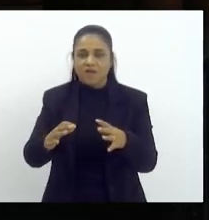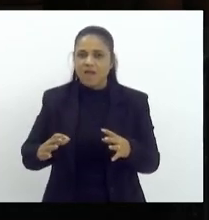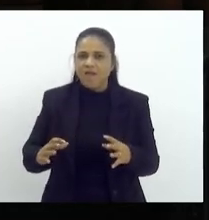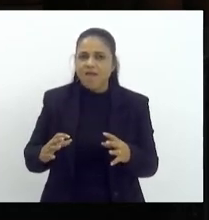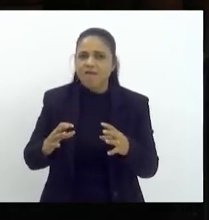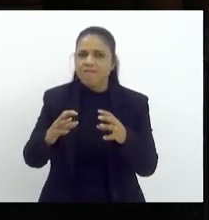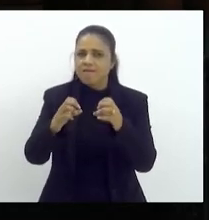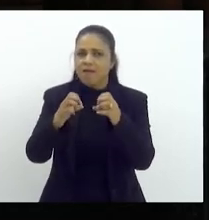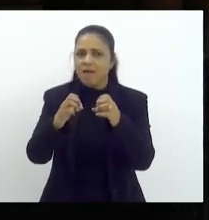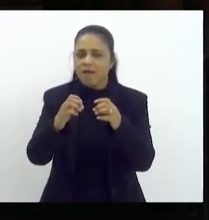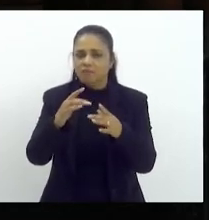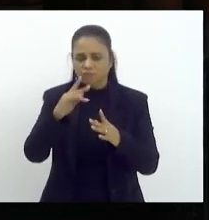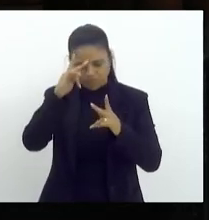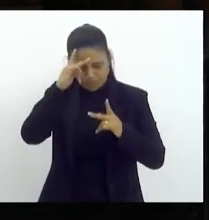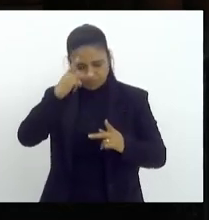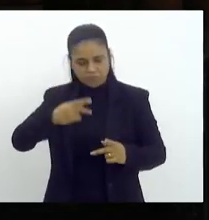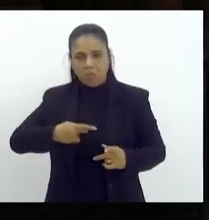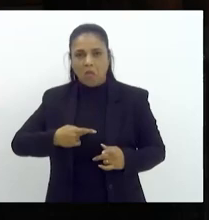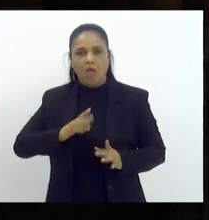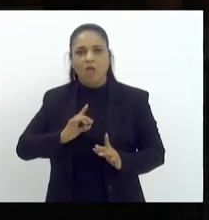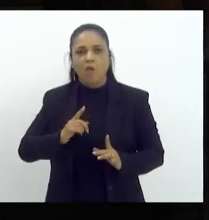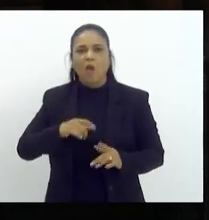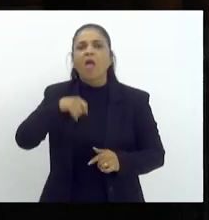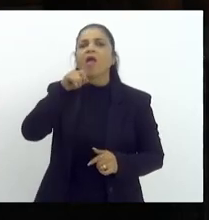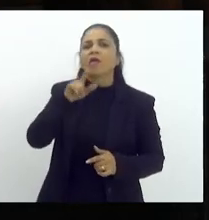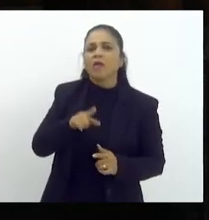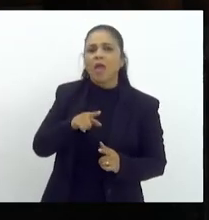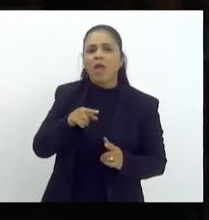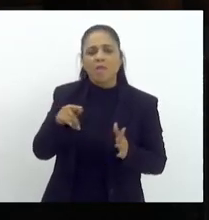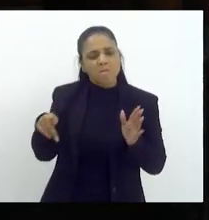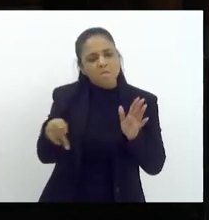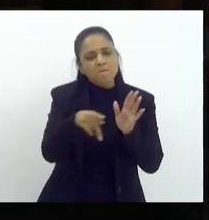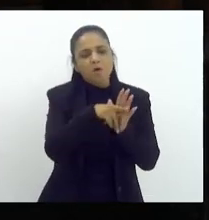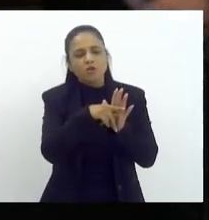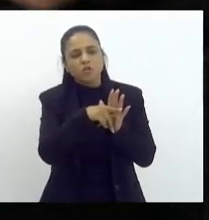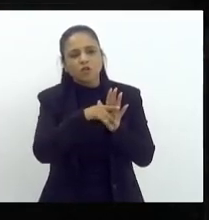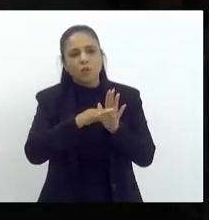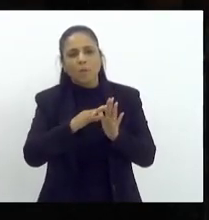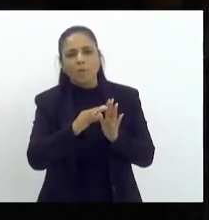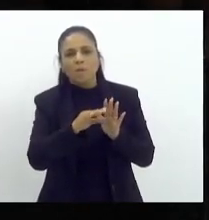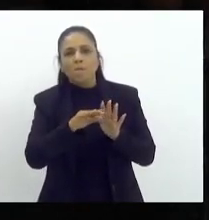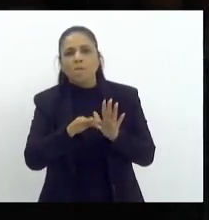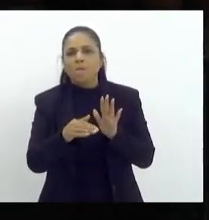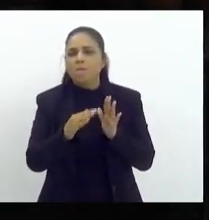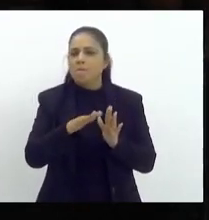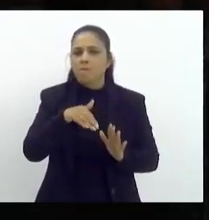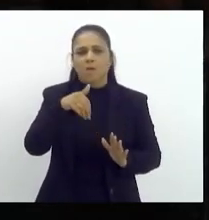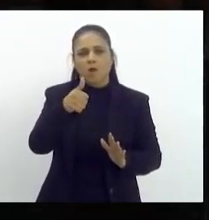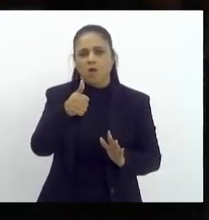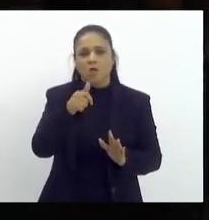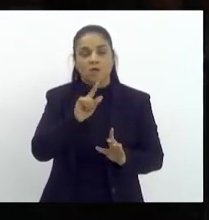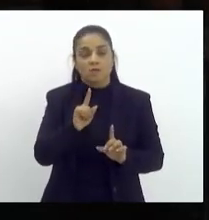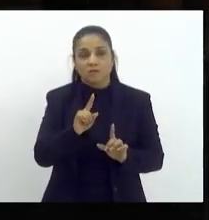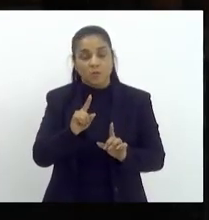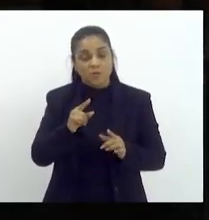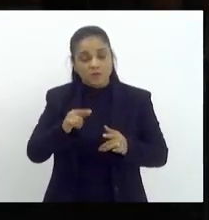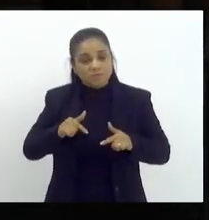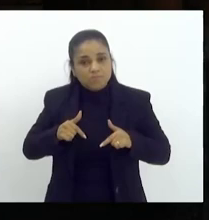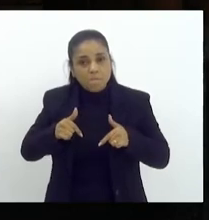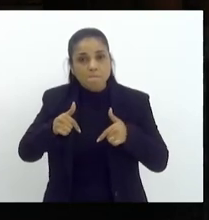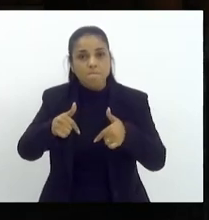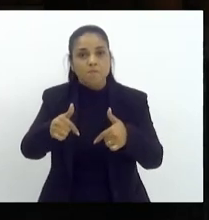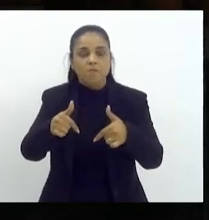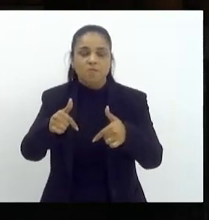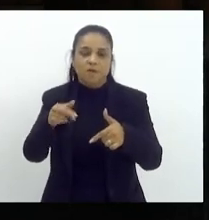egos de saber quem pontuou o projeto de lei mas sim da efetividade ao benefício